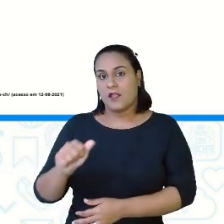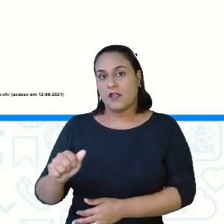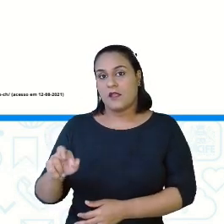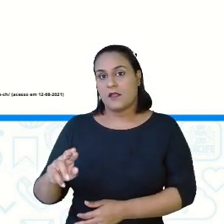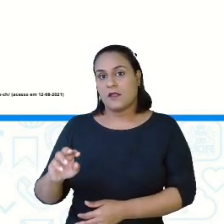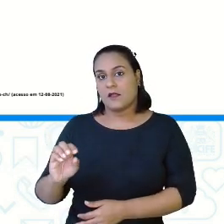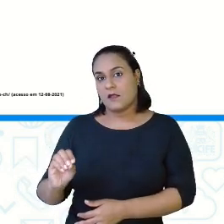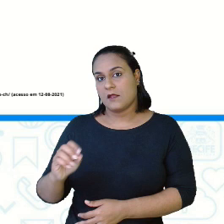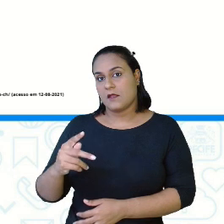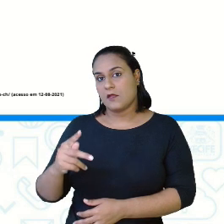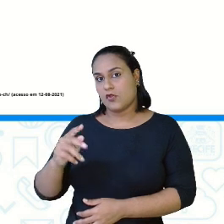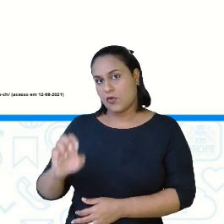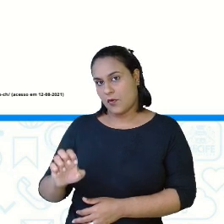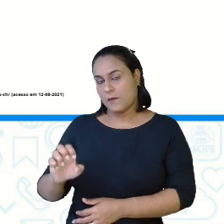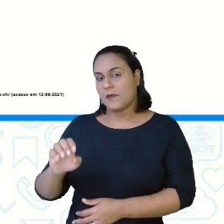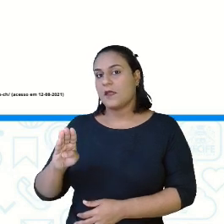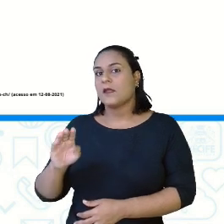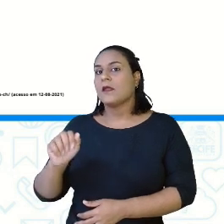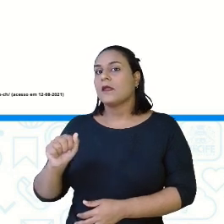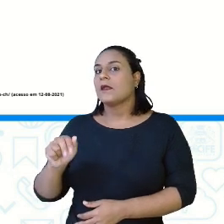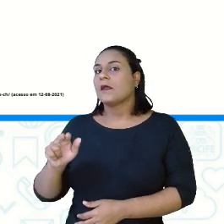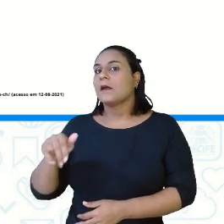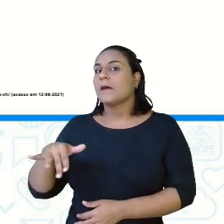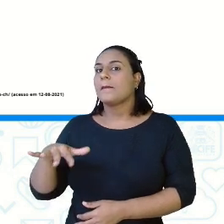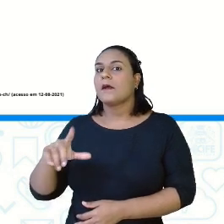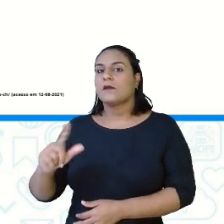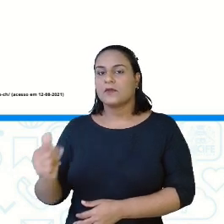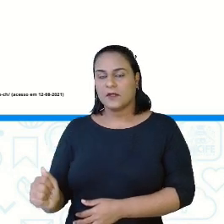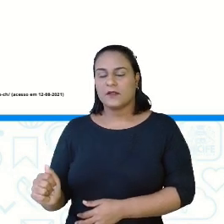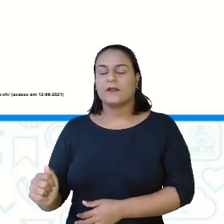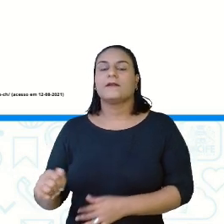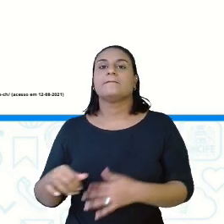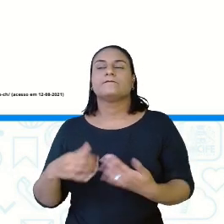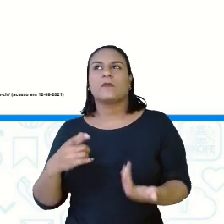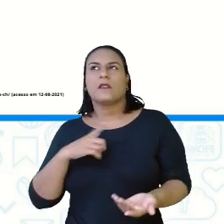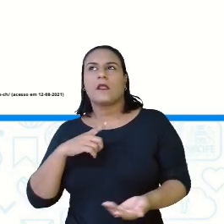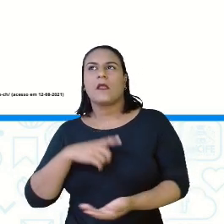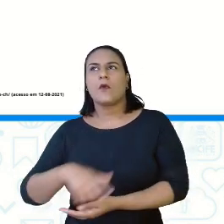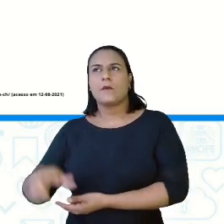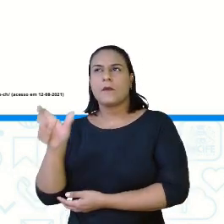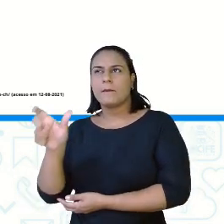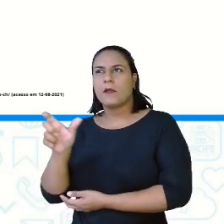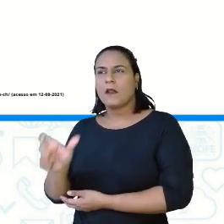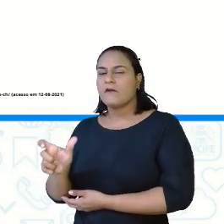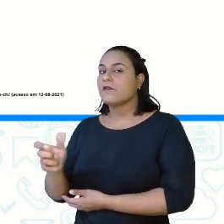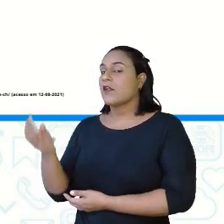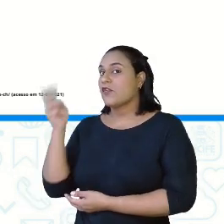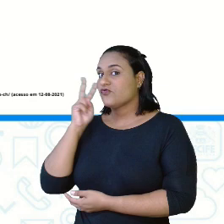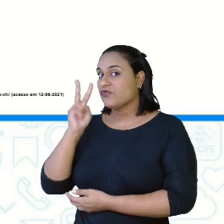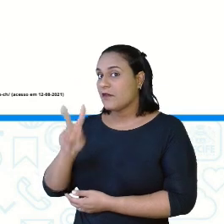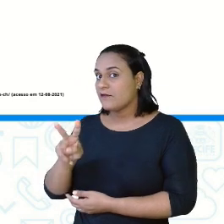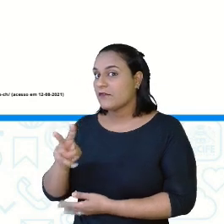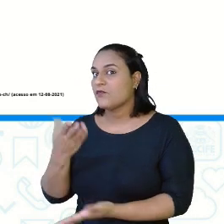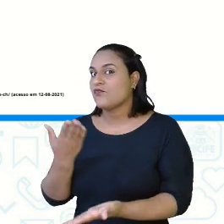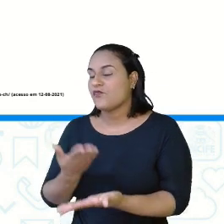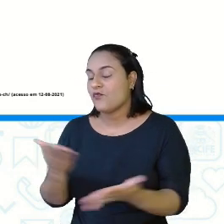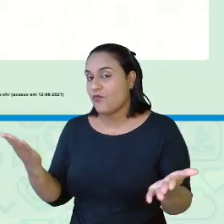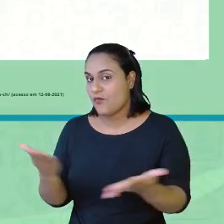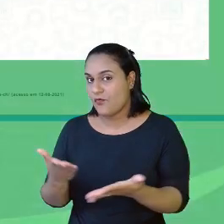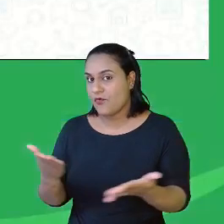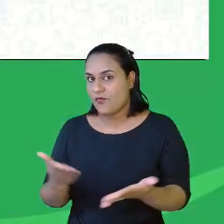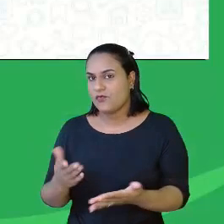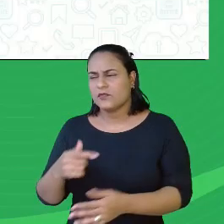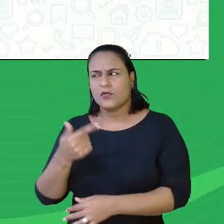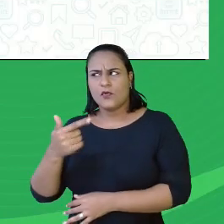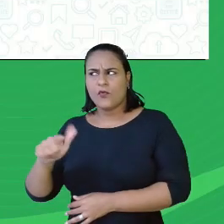a gente já viu na aula de hoje. E também existem algumas que a gente vai utilizar as regras que nós aprendemos, né? Então,